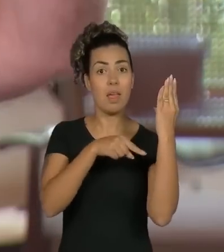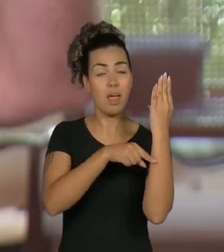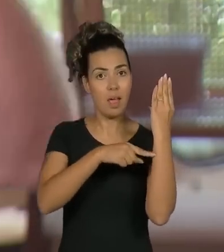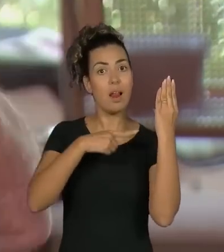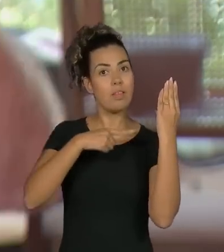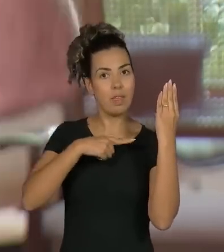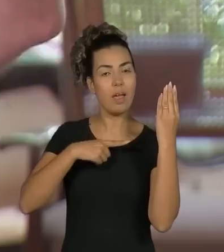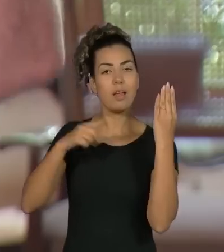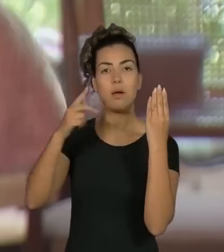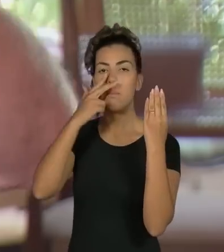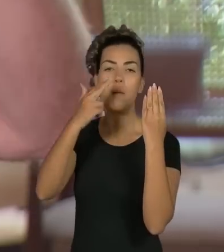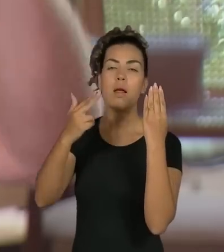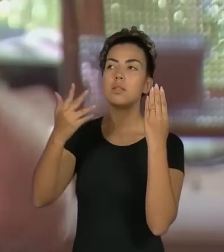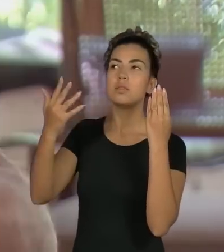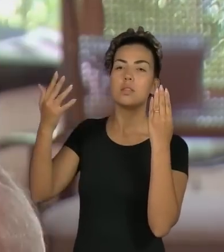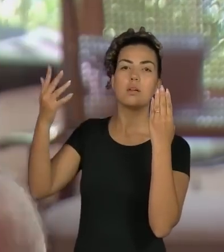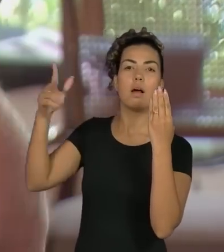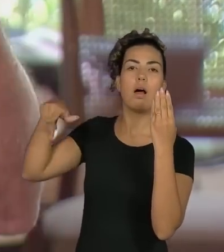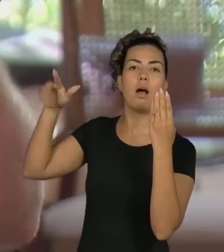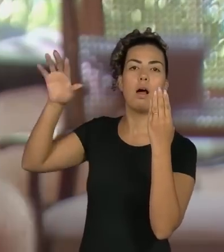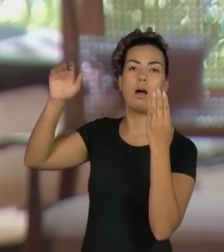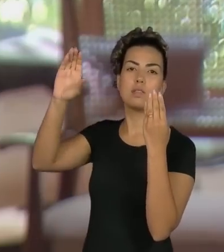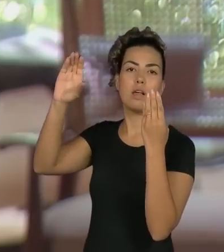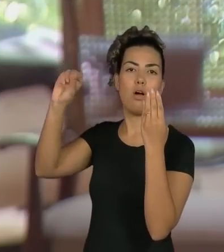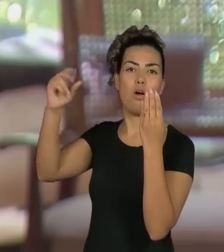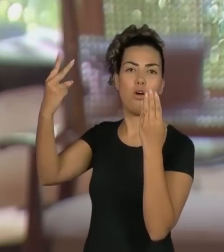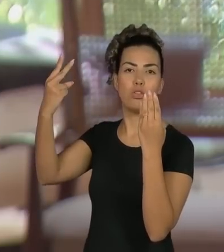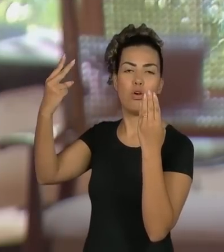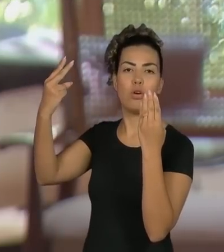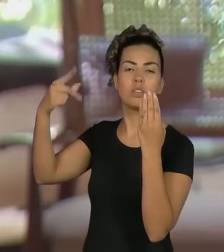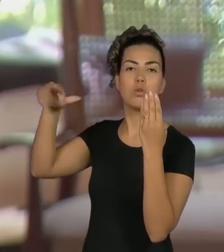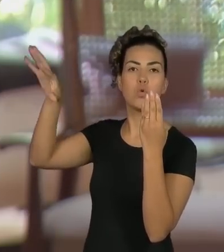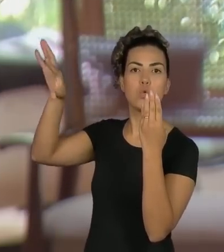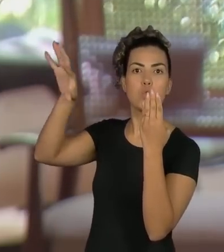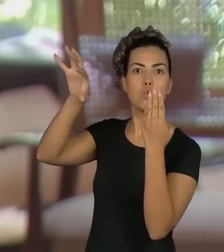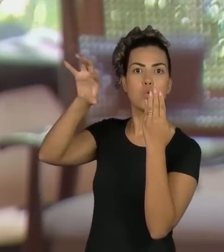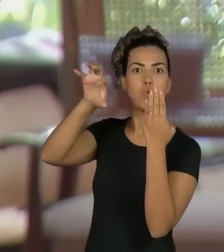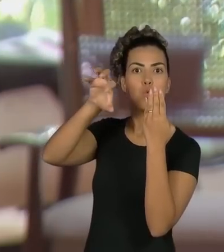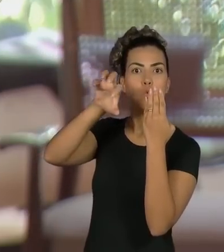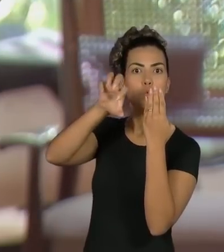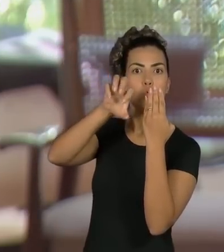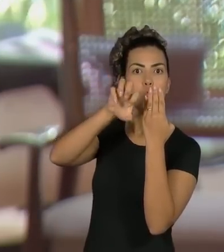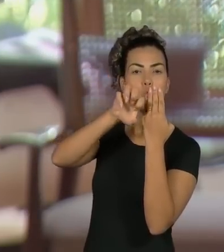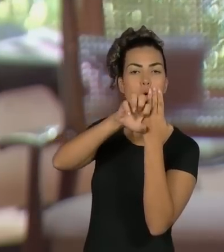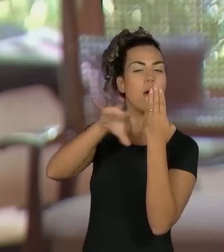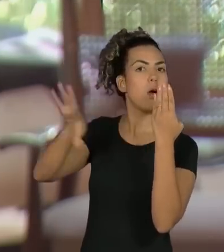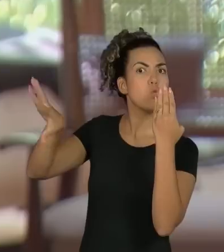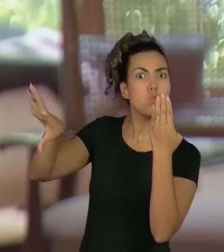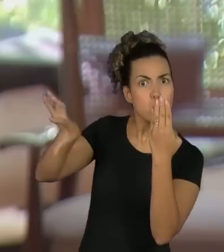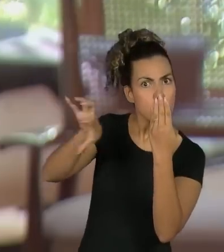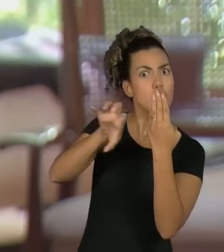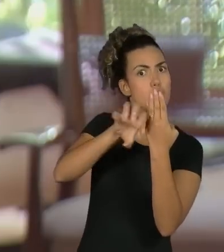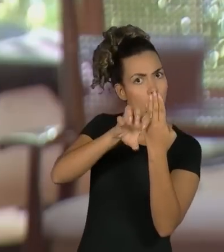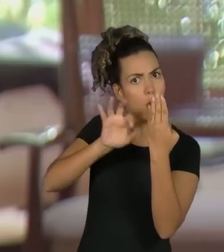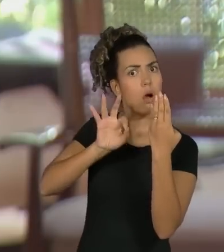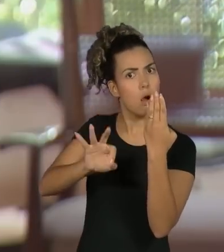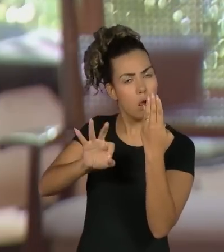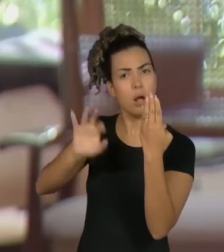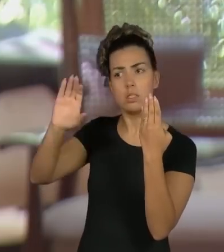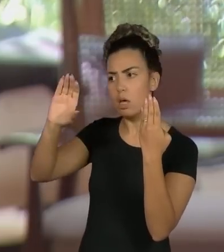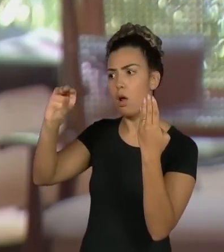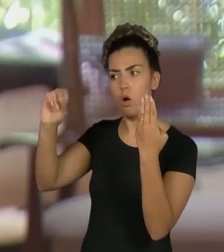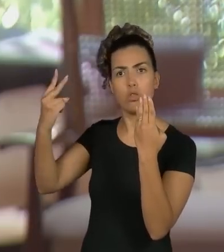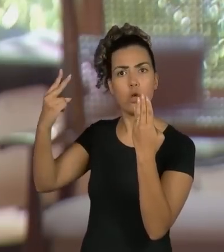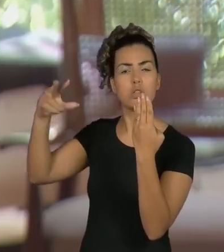aquele CO2 que ela absorve durante o processo de fotossíntese, né? Ela chupa, é uma esponja